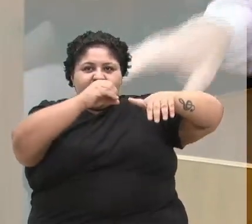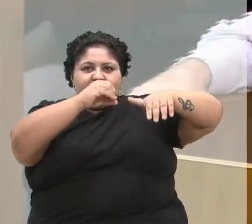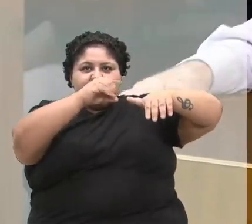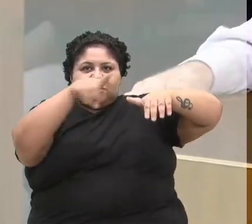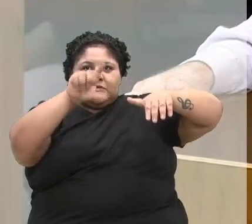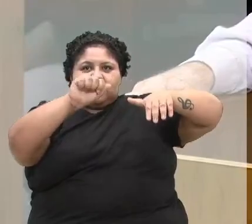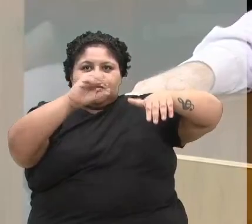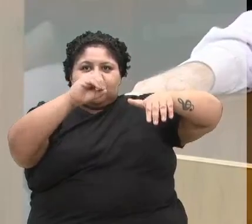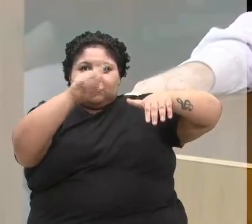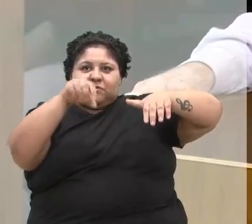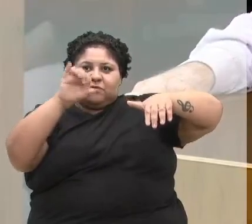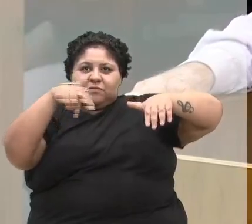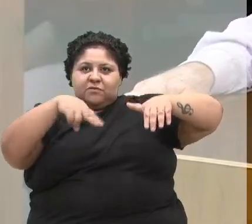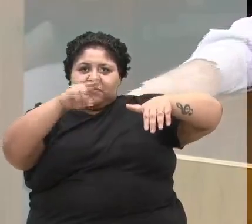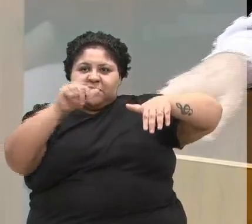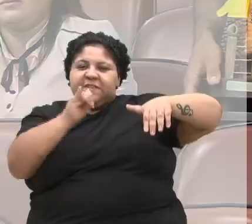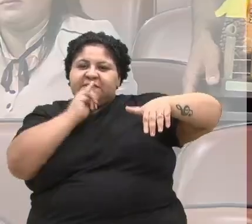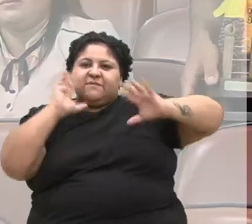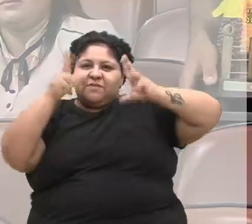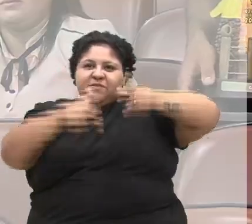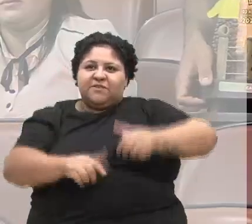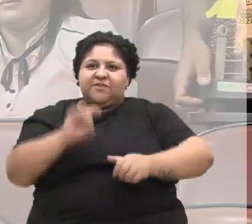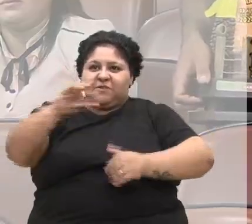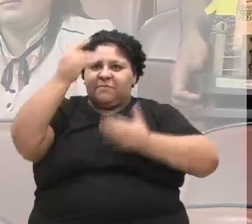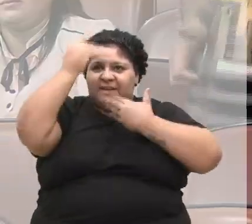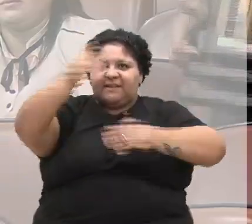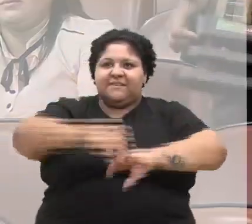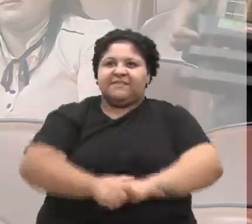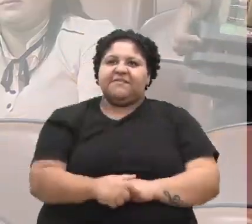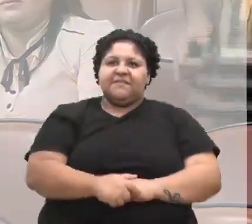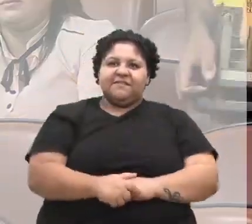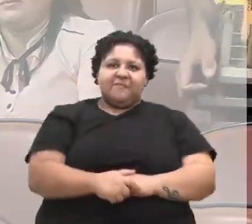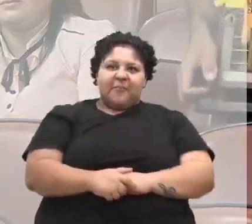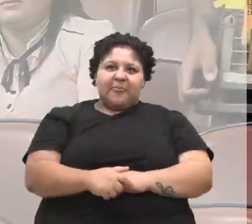exemplo para todos nós. Era isso, meu muito obrigado. Que lindo homenagem.